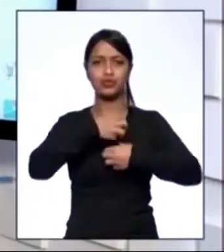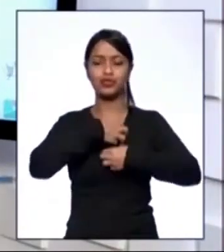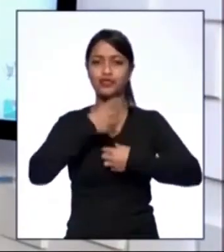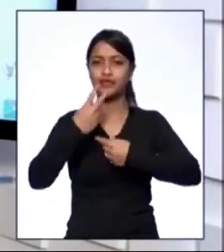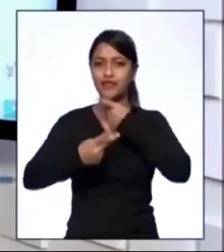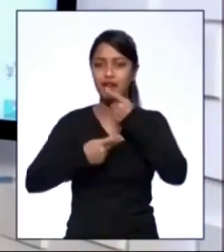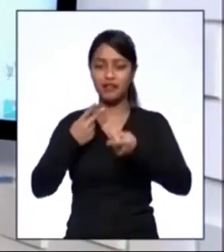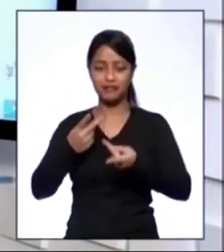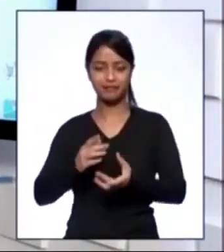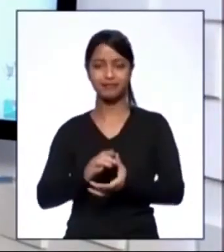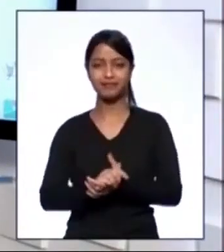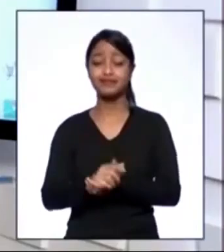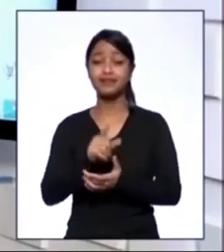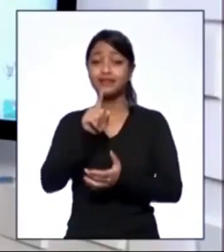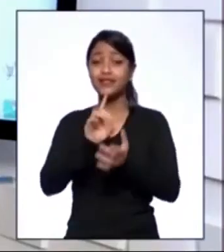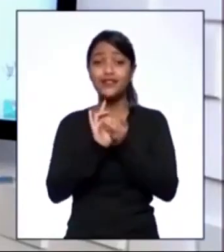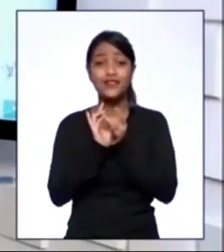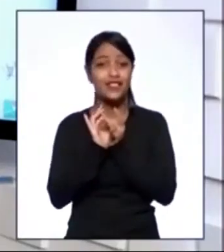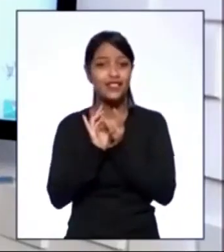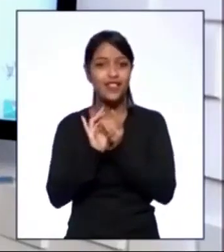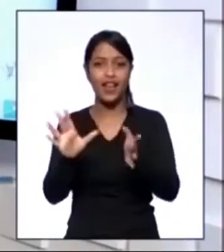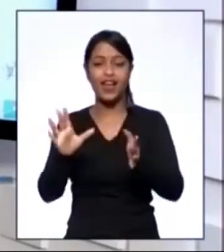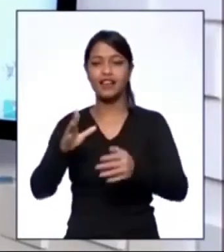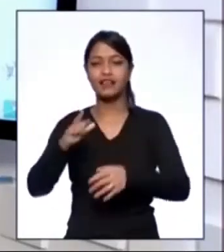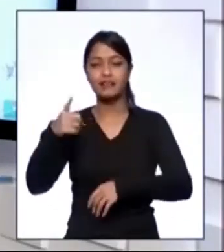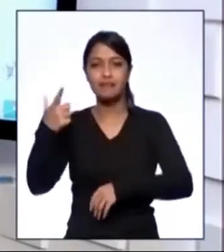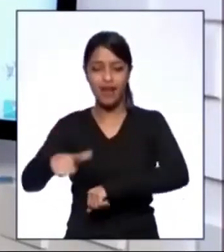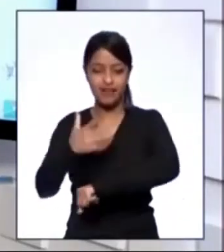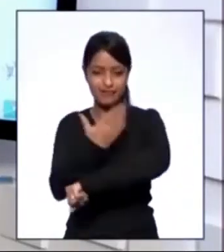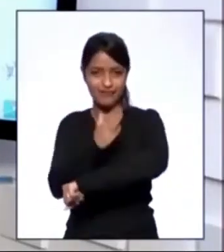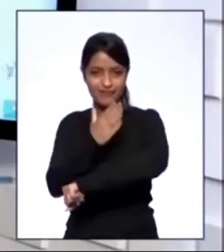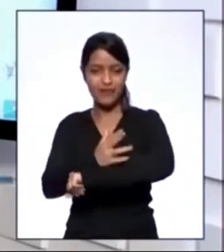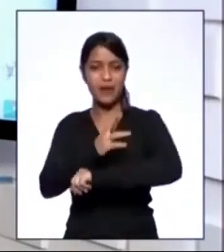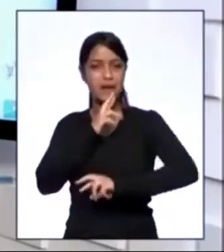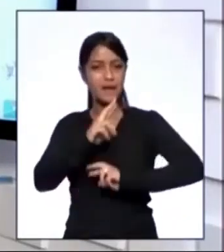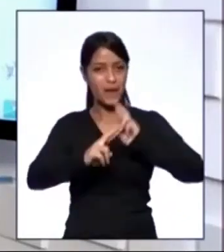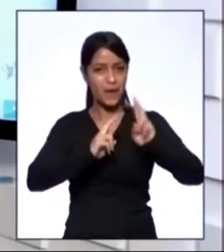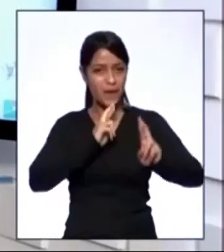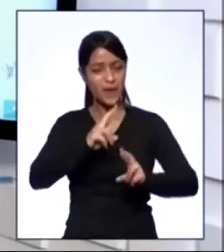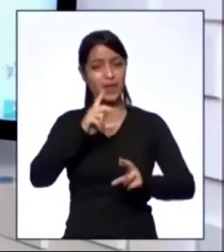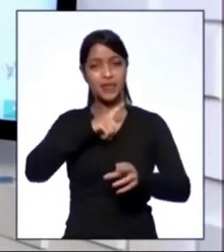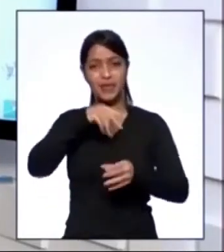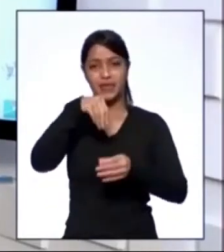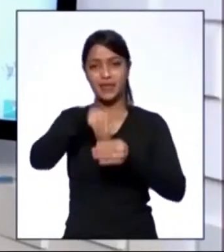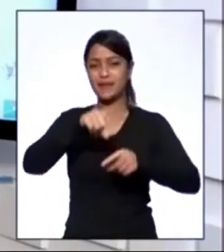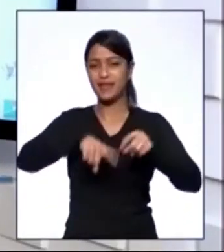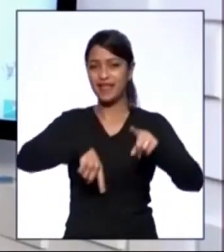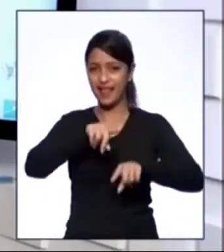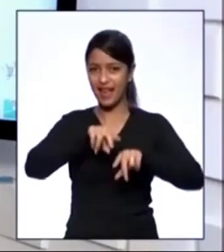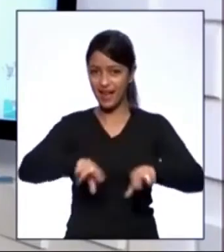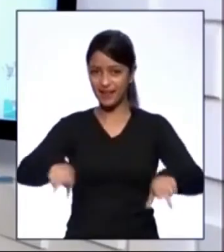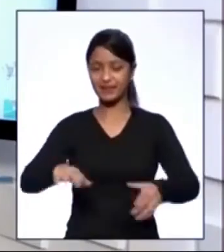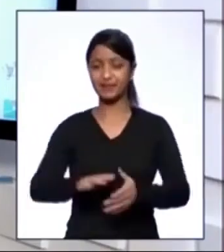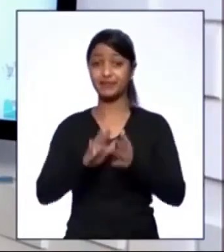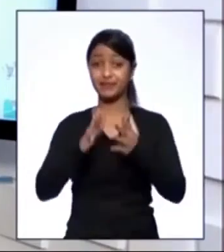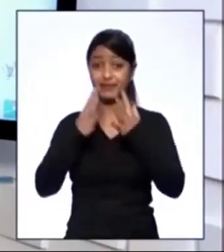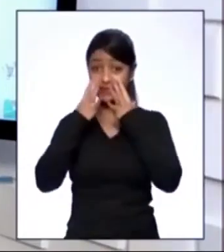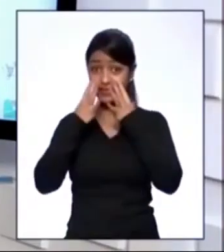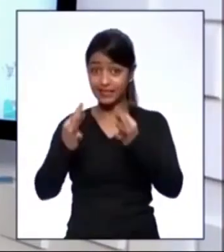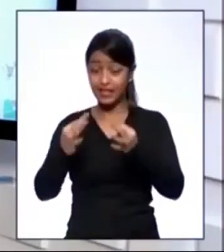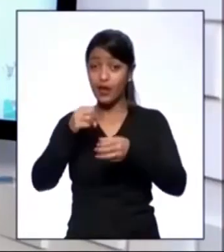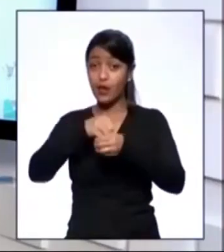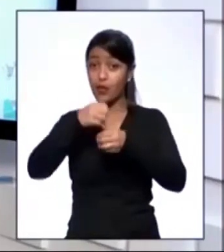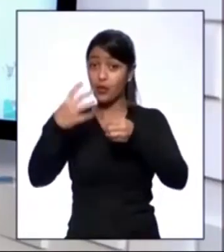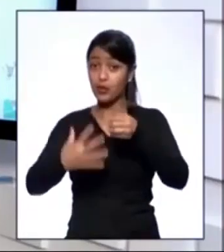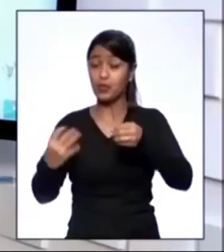à vontade para fazer os outros exercícios de variação que você encontrar nos seus materiais, e preste atenção, é um dos conteúdos mais importantes